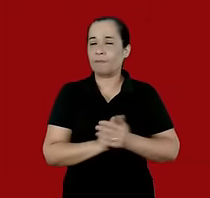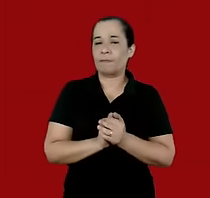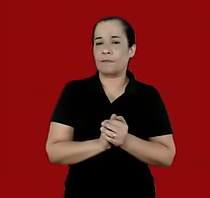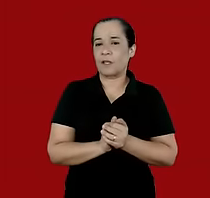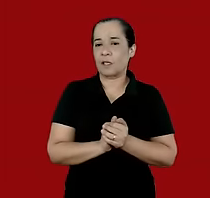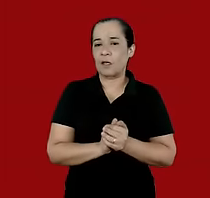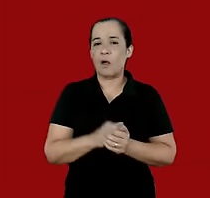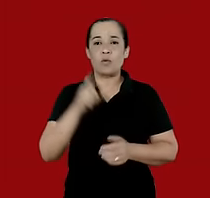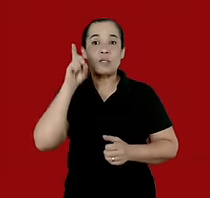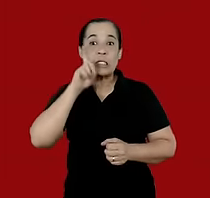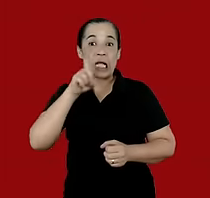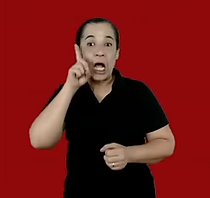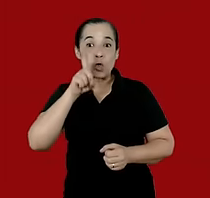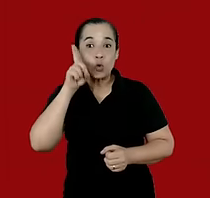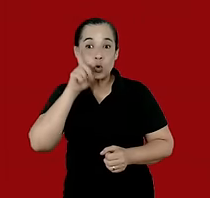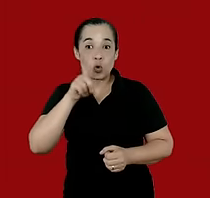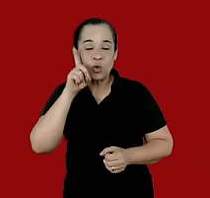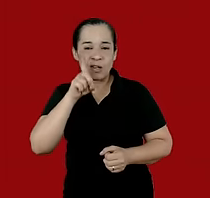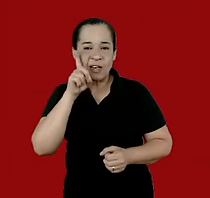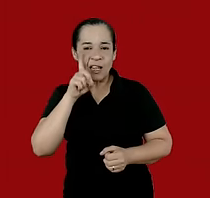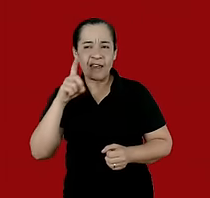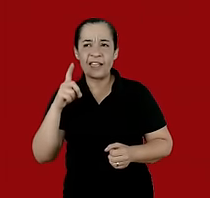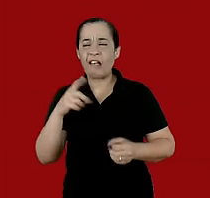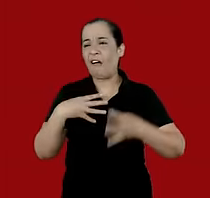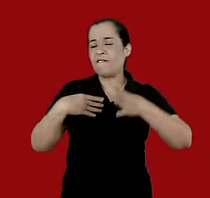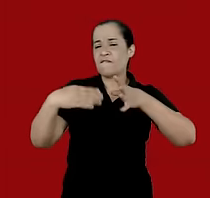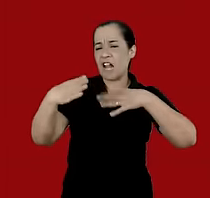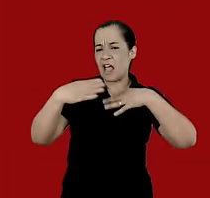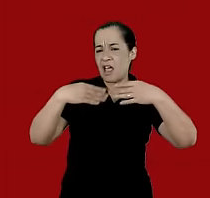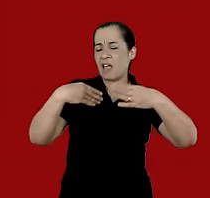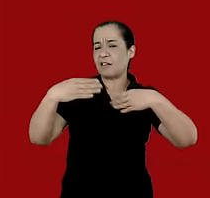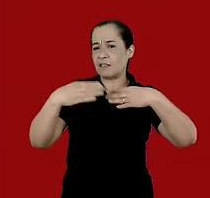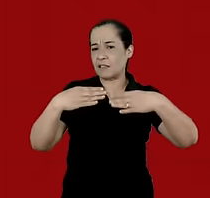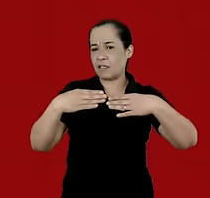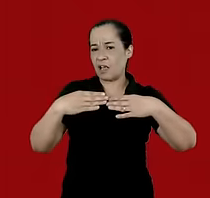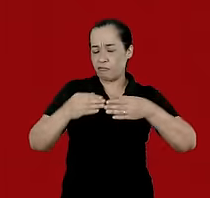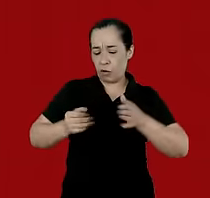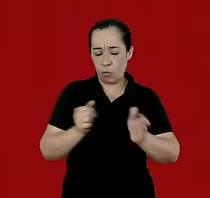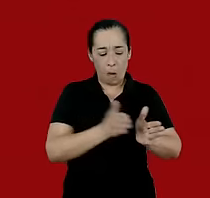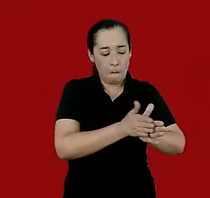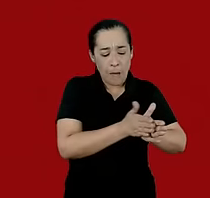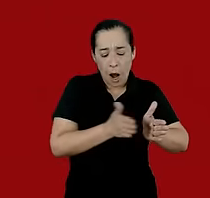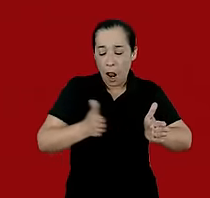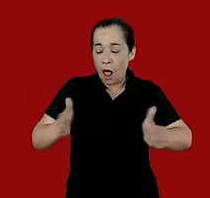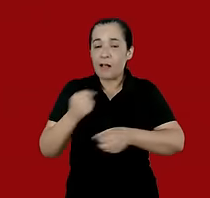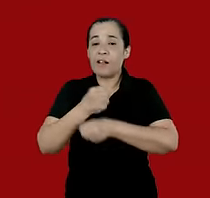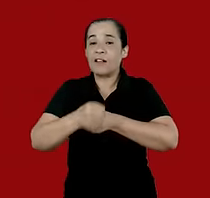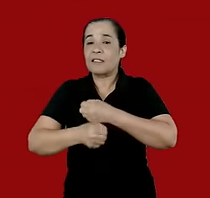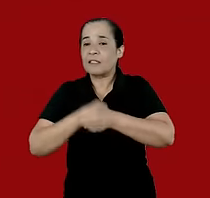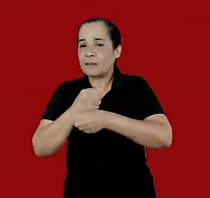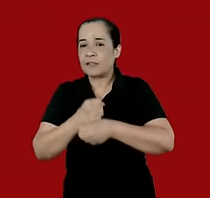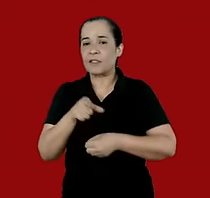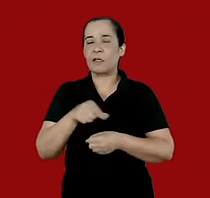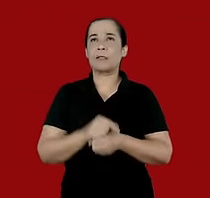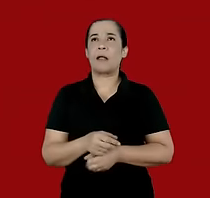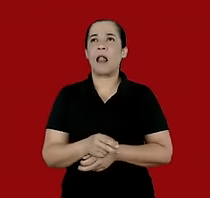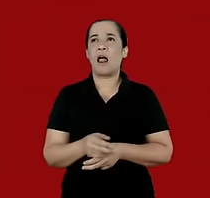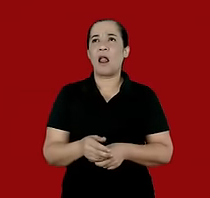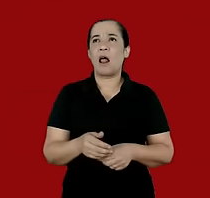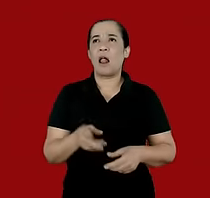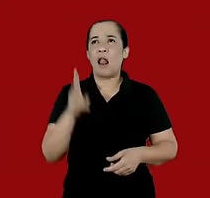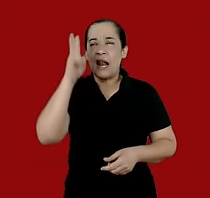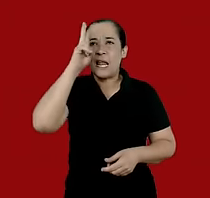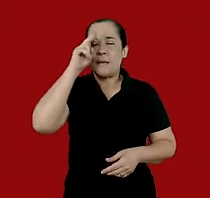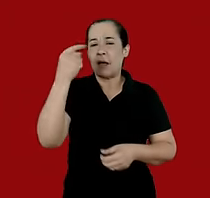é o que tem tido o fiscal mais frouxo nos últimos anos é curioso porque quando a gente olha o que aconteceu na pandemia hoje a gente tem uma